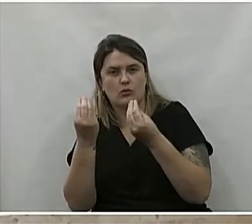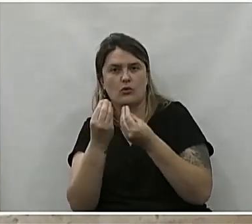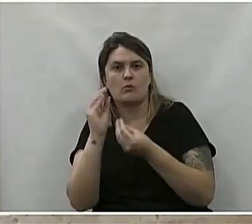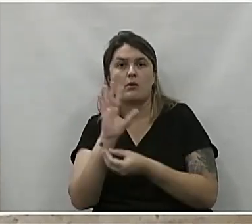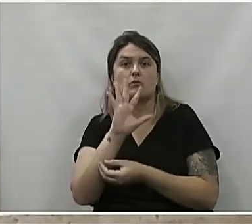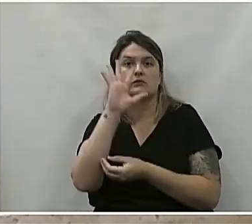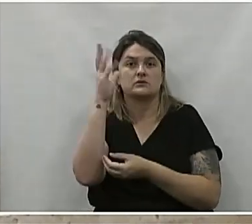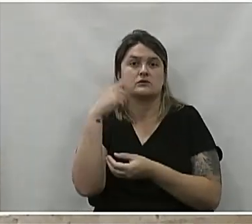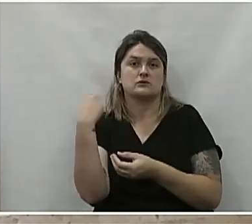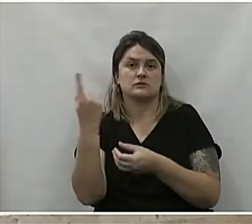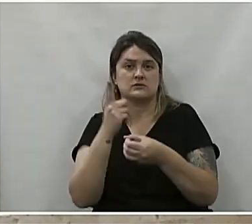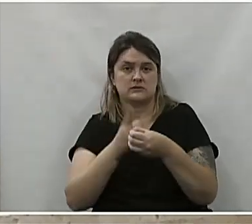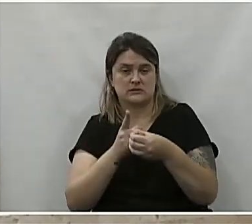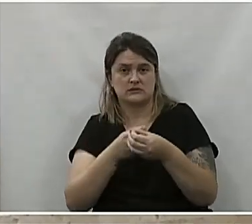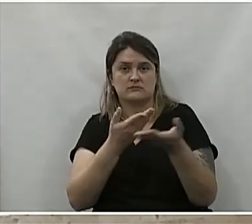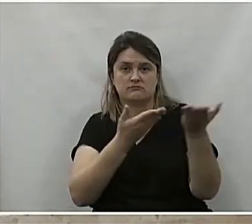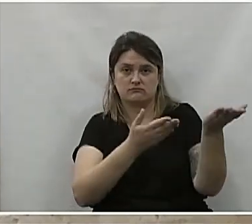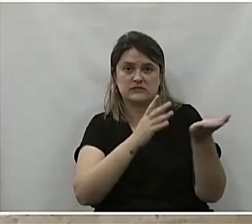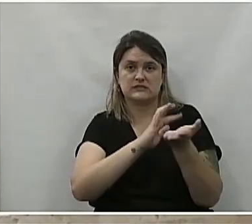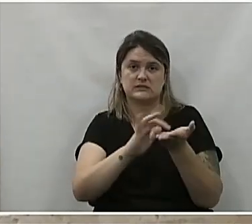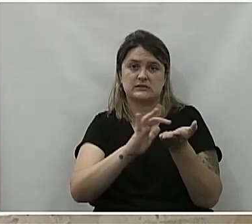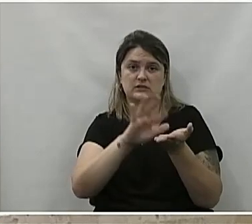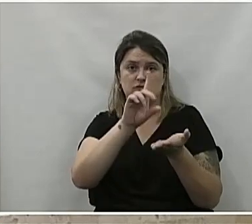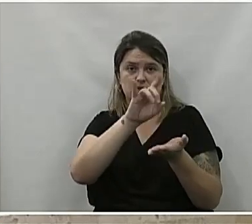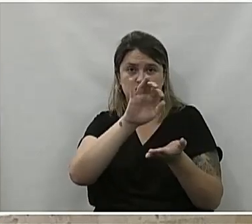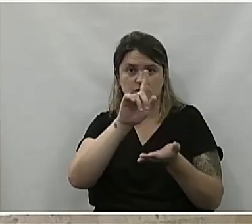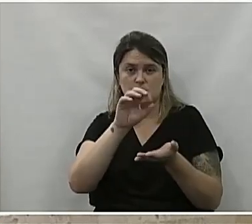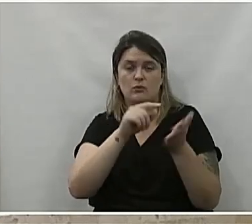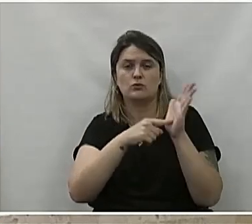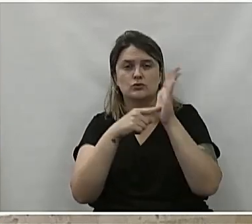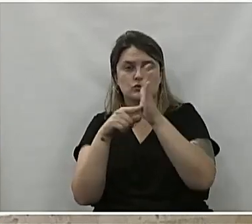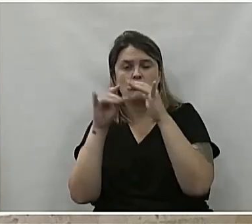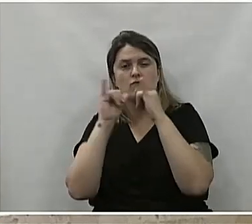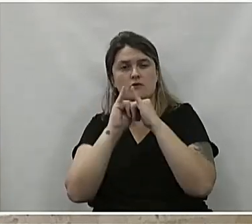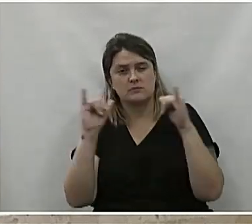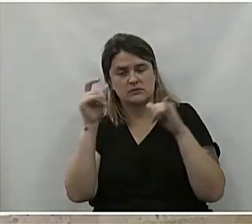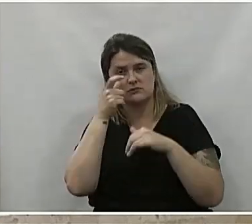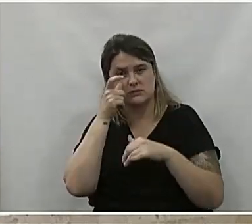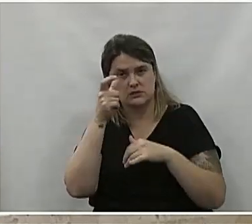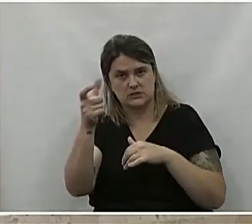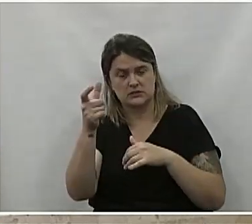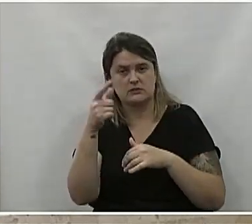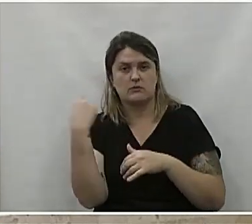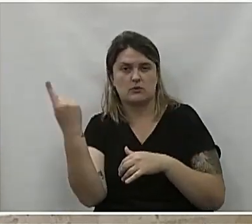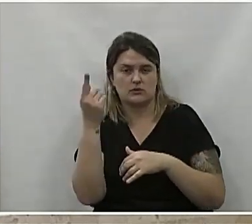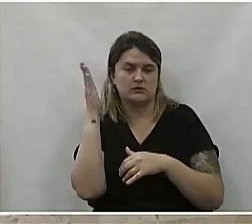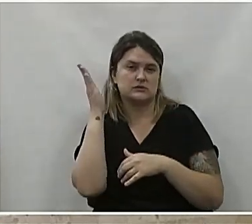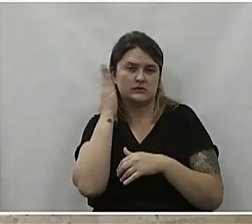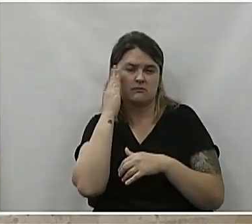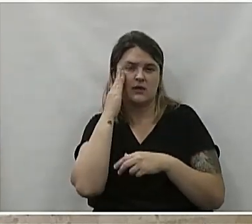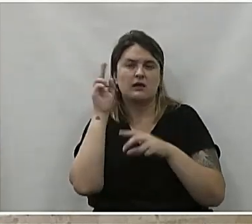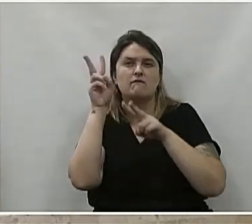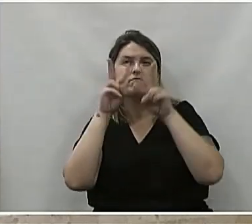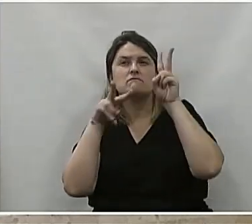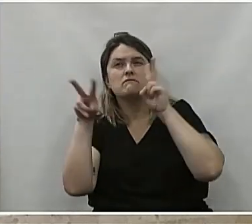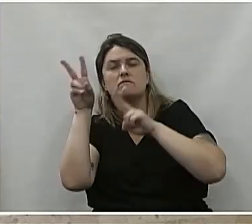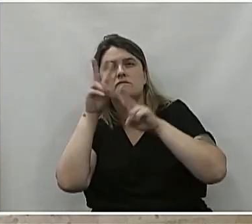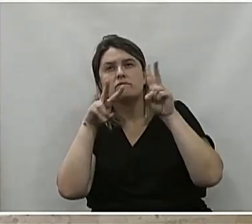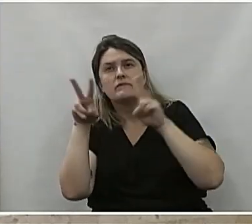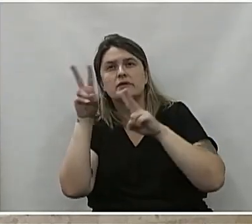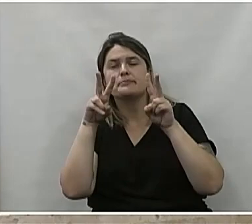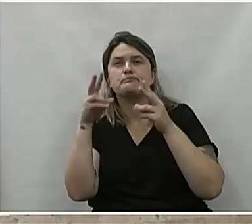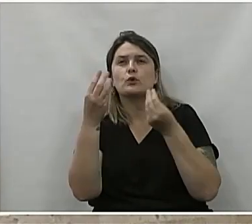situação Do nosso município O secretário Trouxe alguns dados Interessantes Aqui na noite de hoje Para a gente visualizar